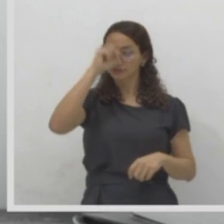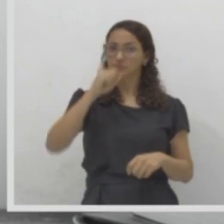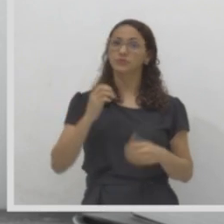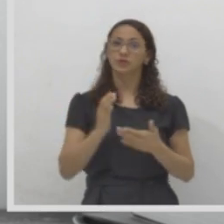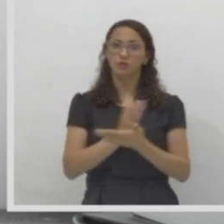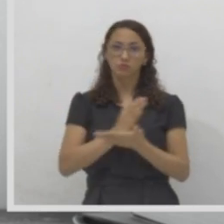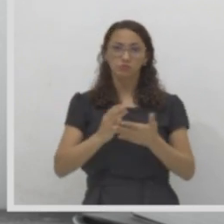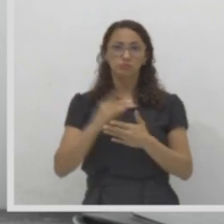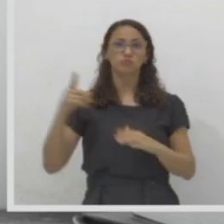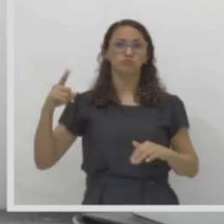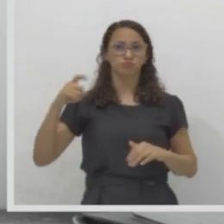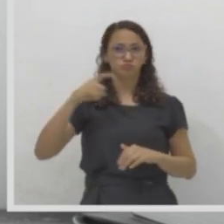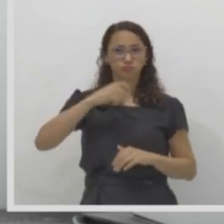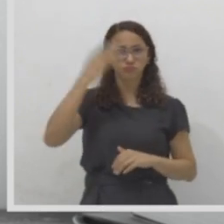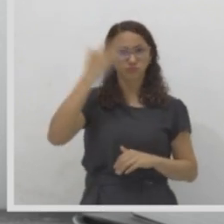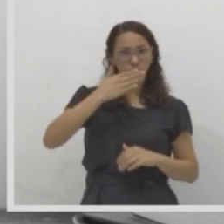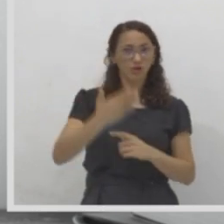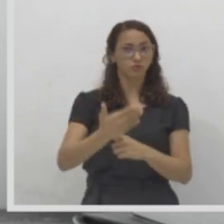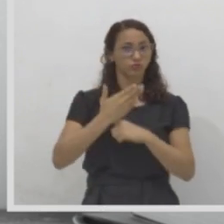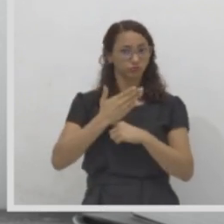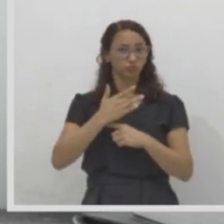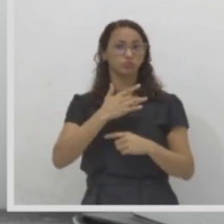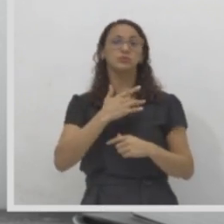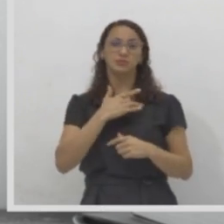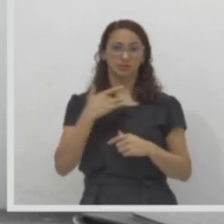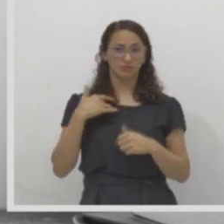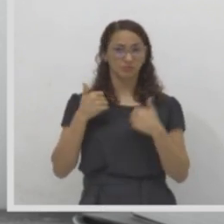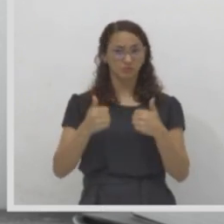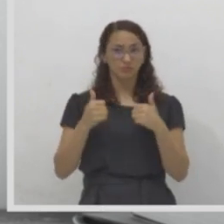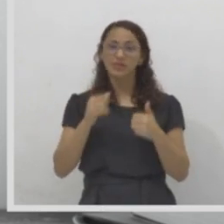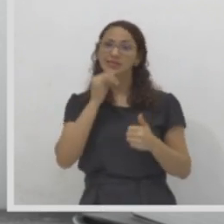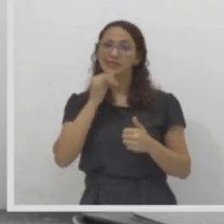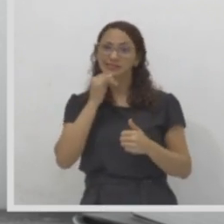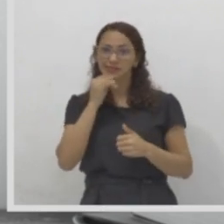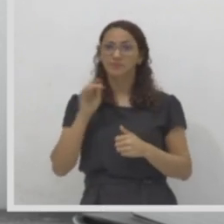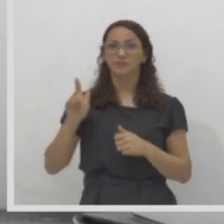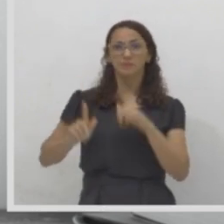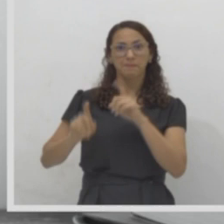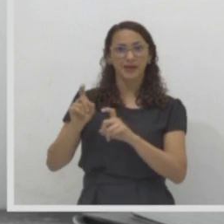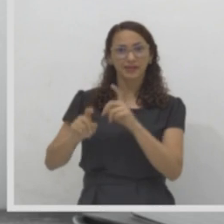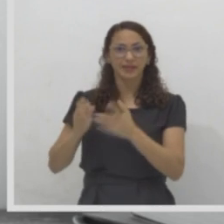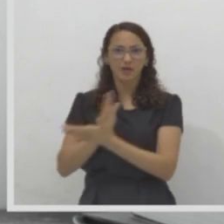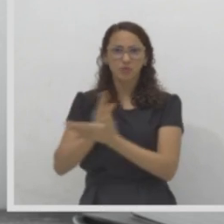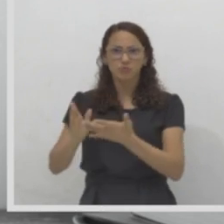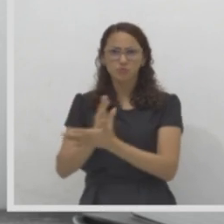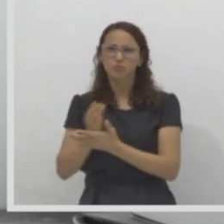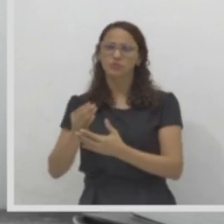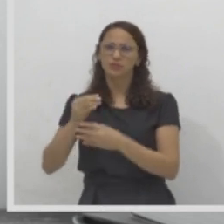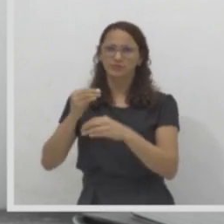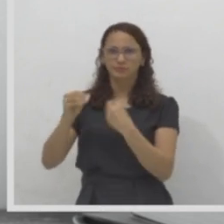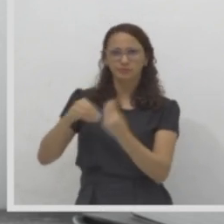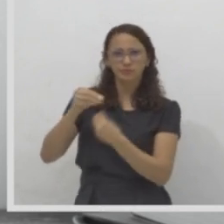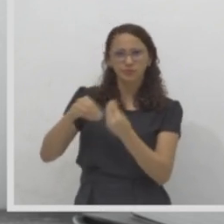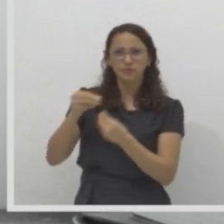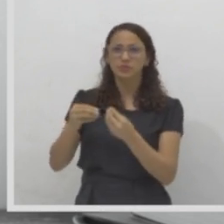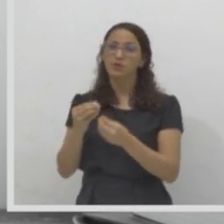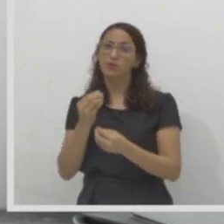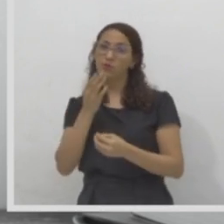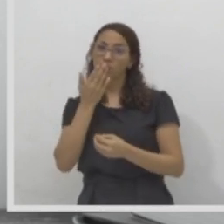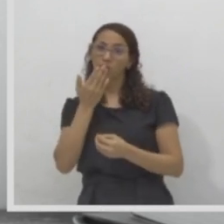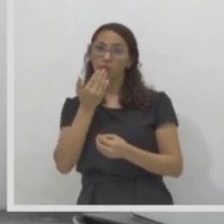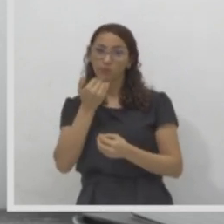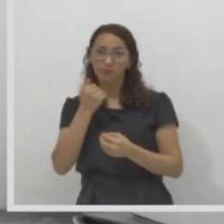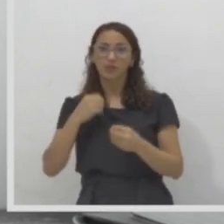benefícios, como as bactérias que ajudam na produção de alimentos e na fertilização do solo. E que alguns fungos podem ser usados